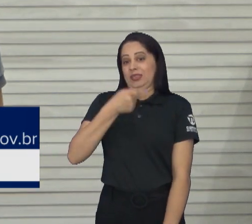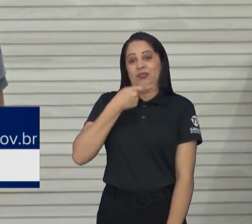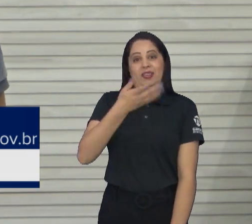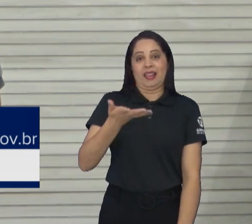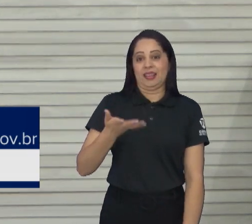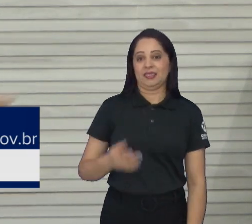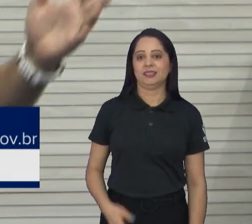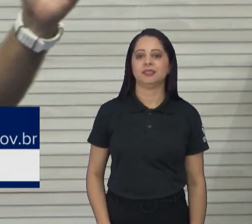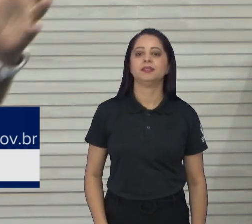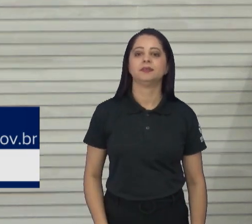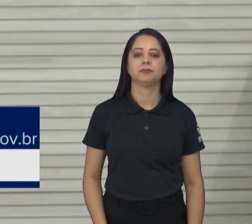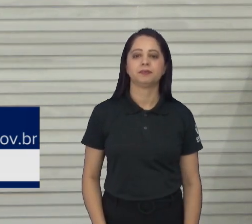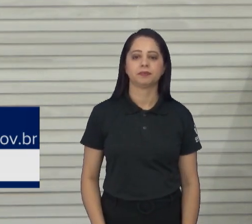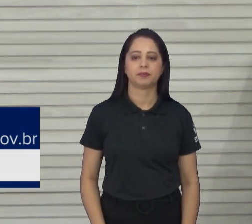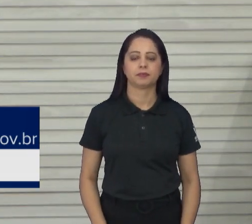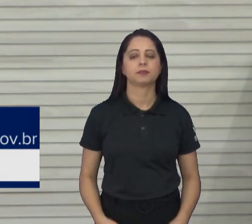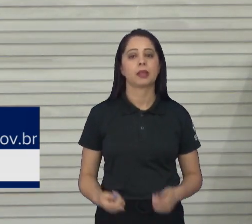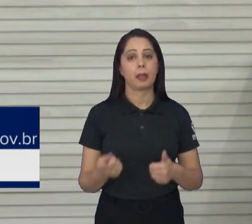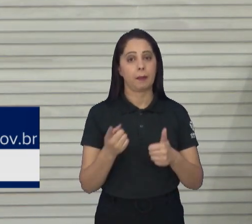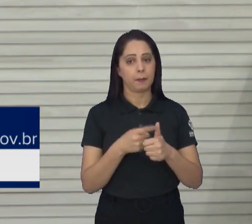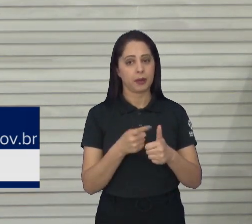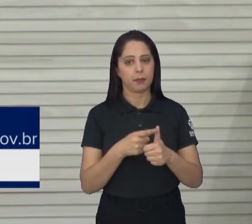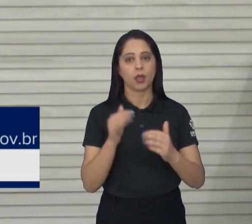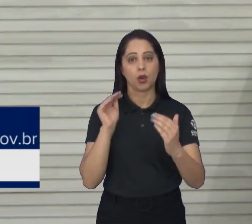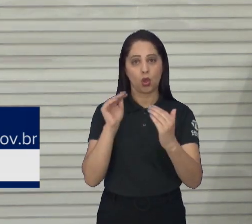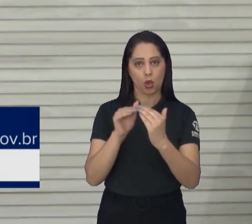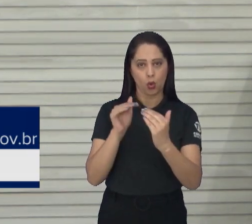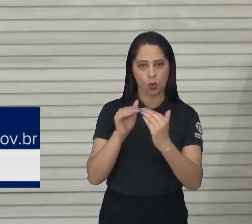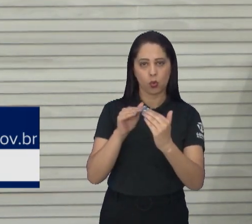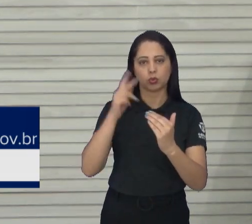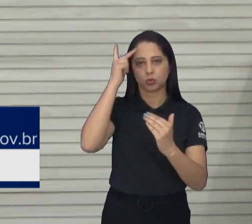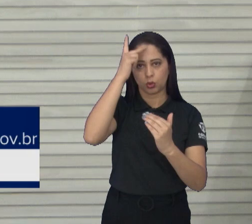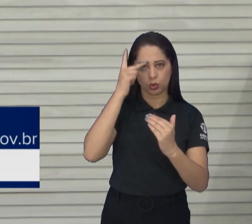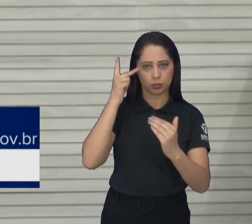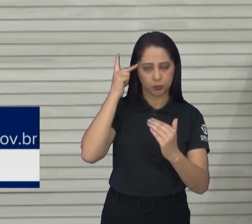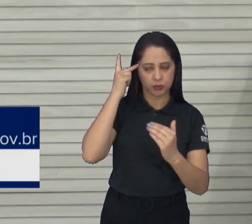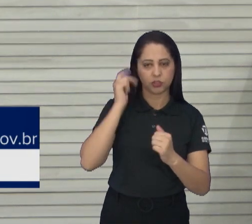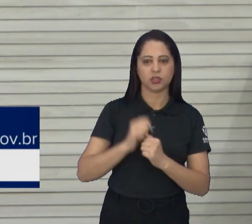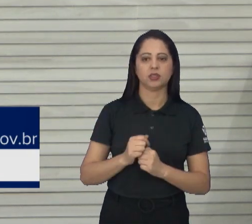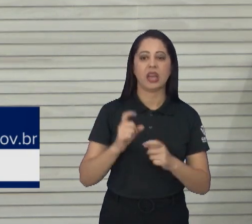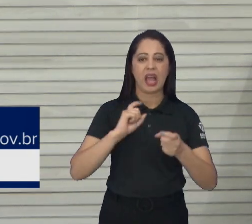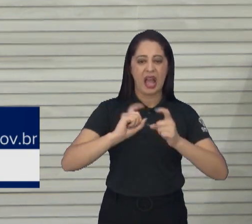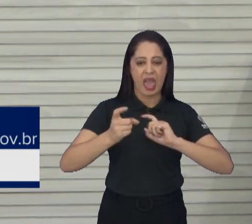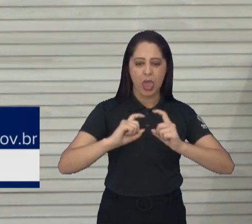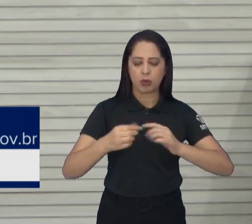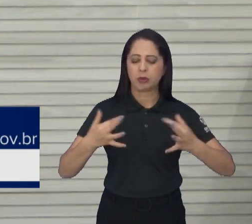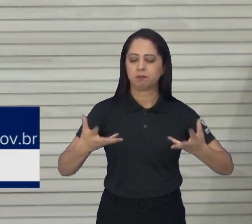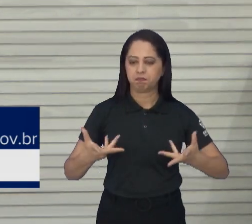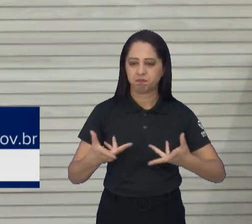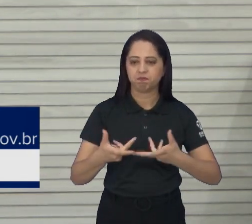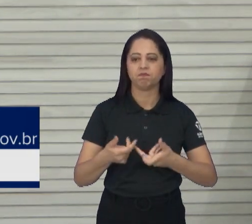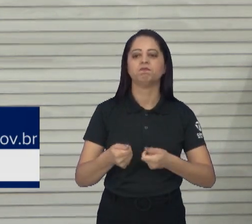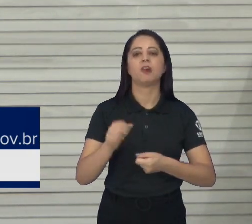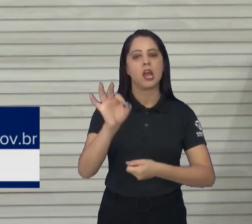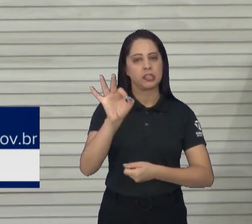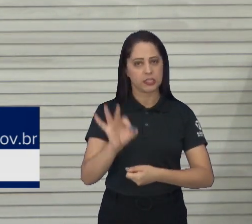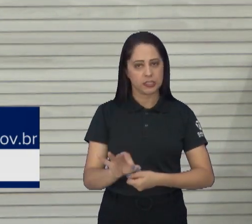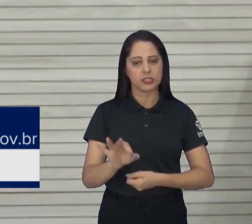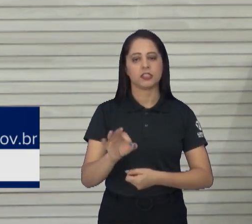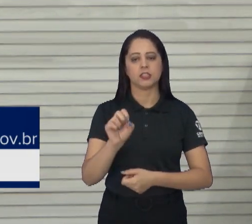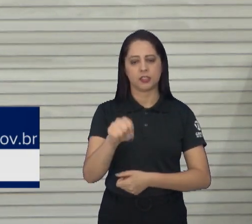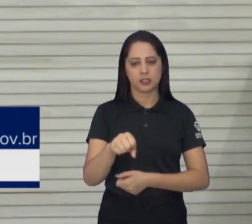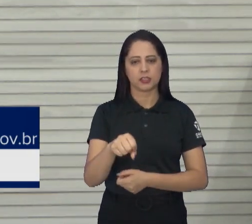Presidente, primeiro, corroborando com a fala do Petit, uma reunião muito produtiva ontem com a Frente Parlamentar do